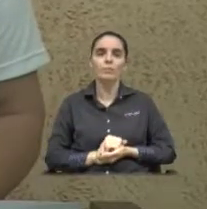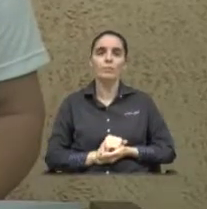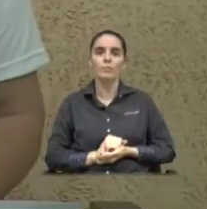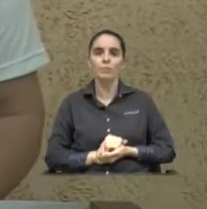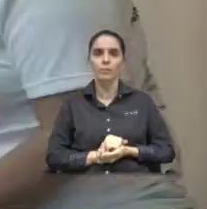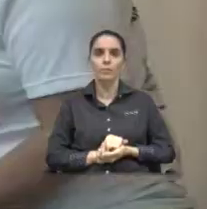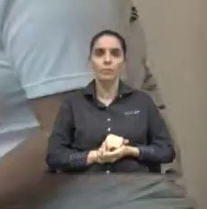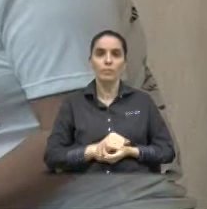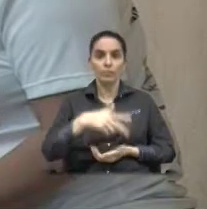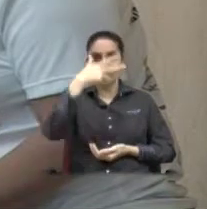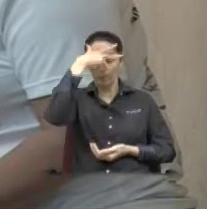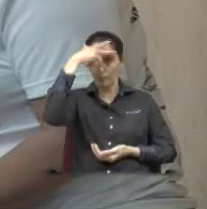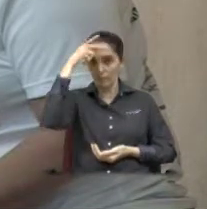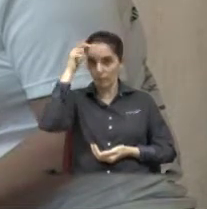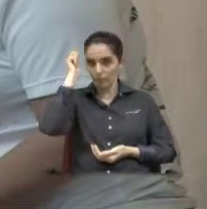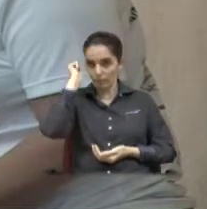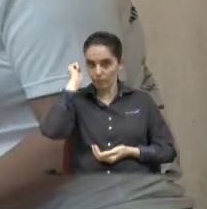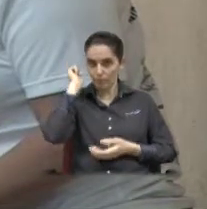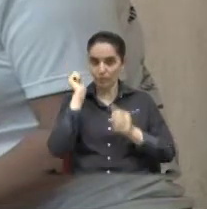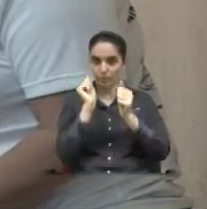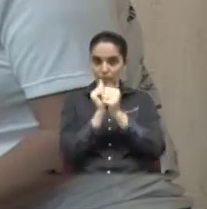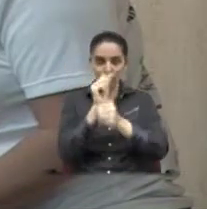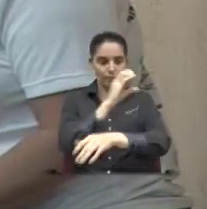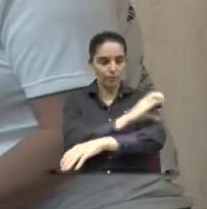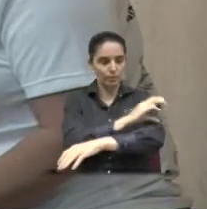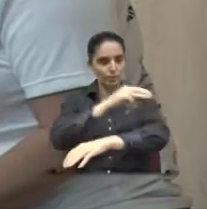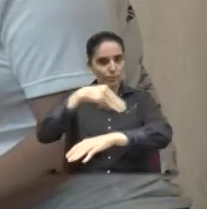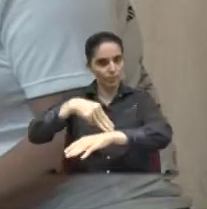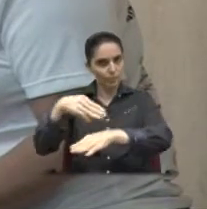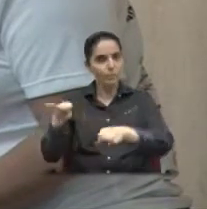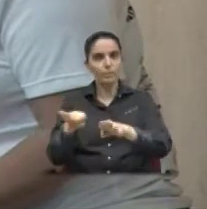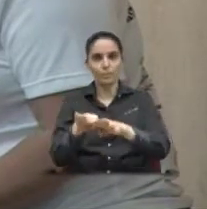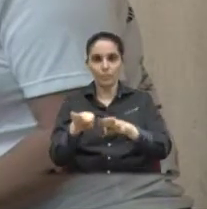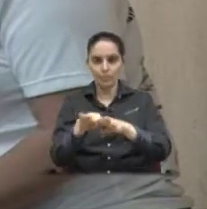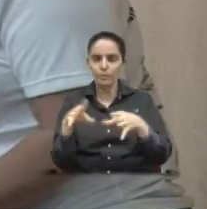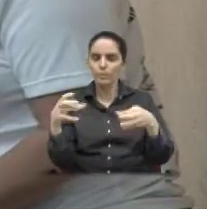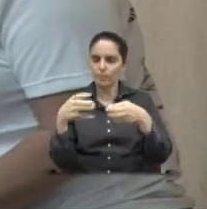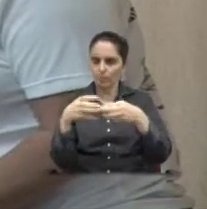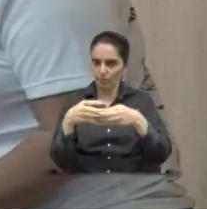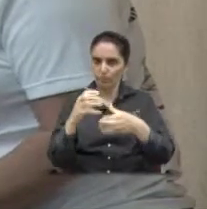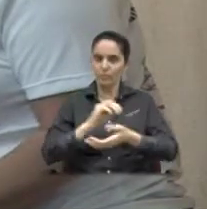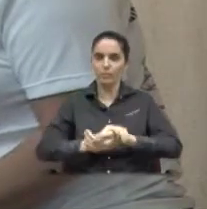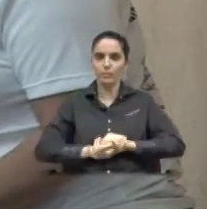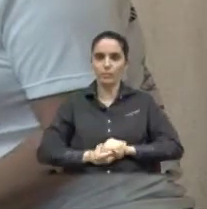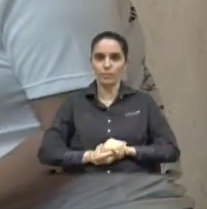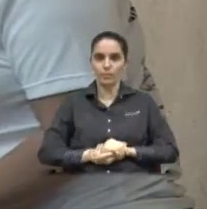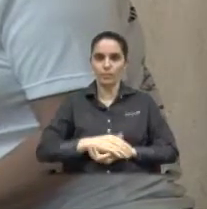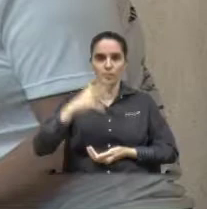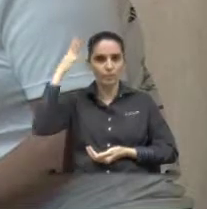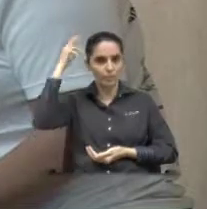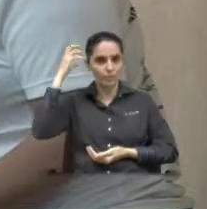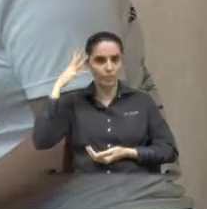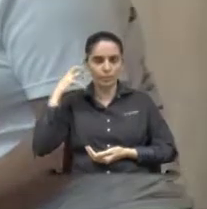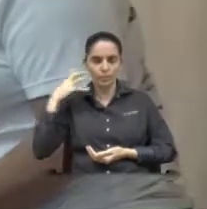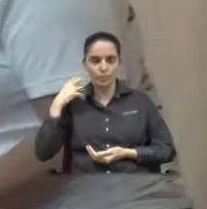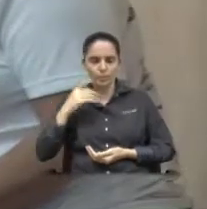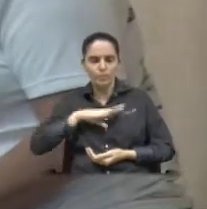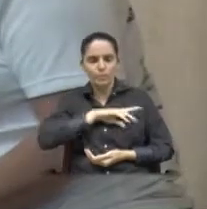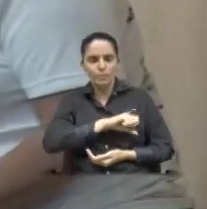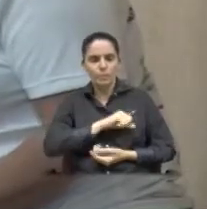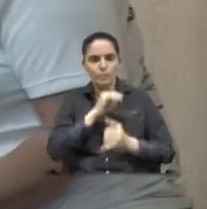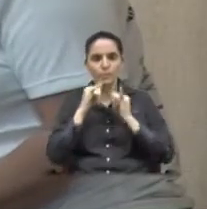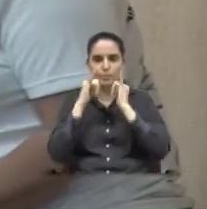A prefeitura e a CEPROSOM também está envolvida. Eu e meu gabinete abraçamos essa